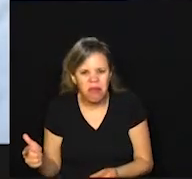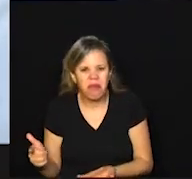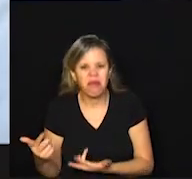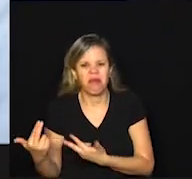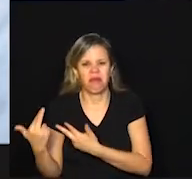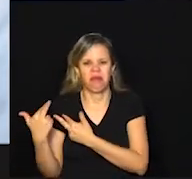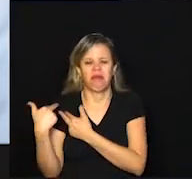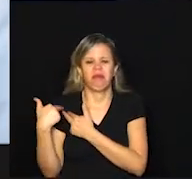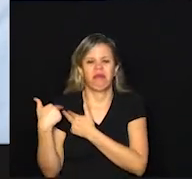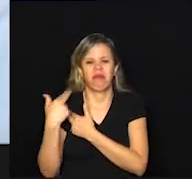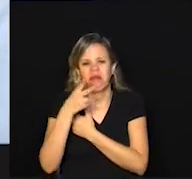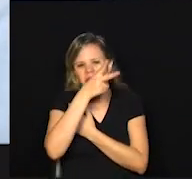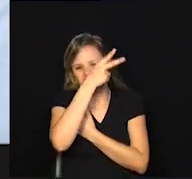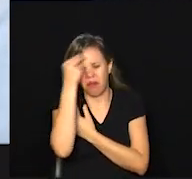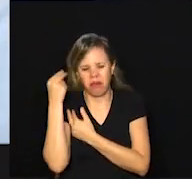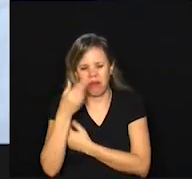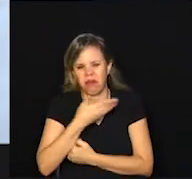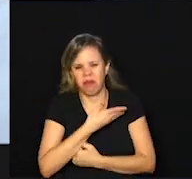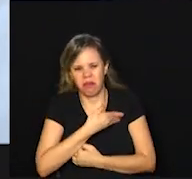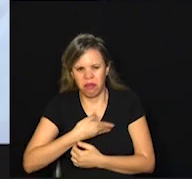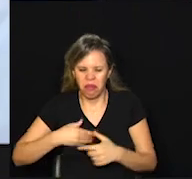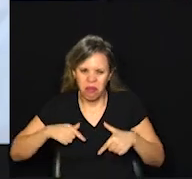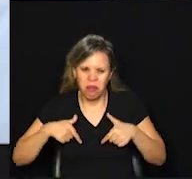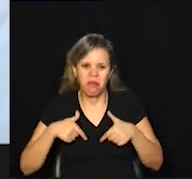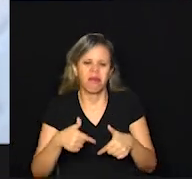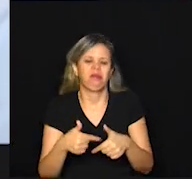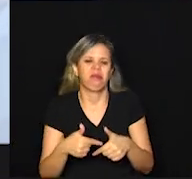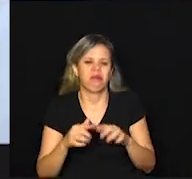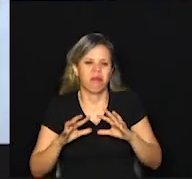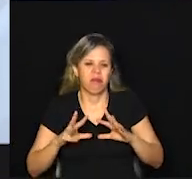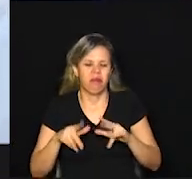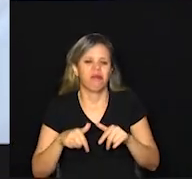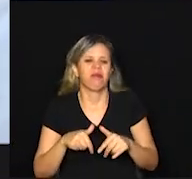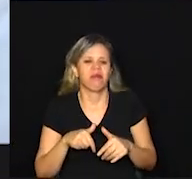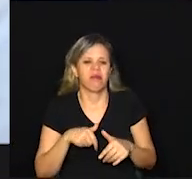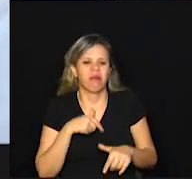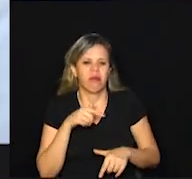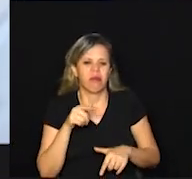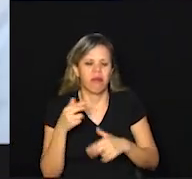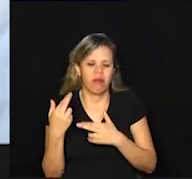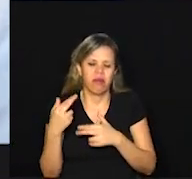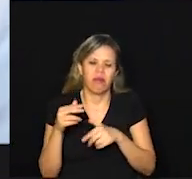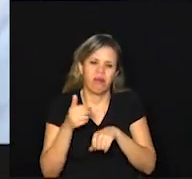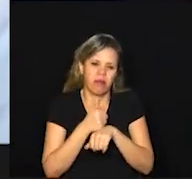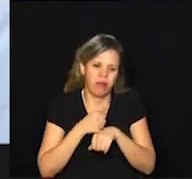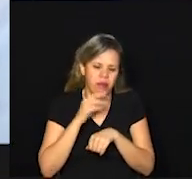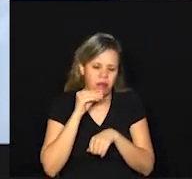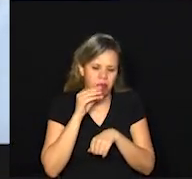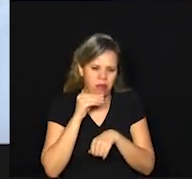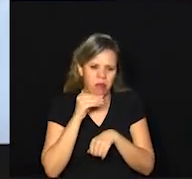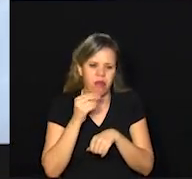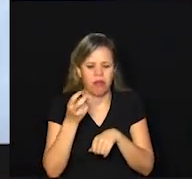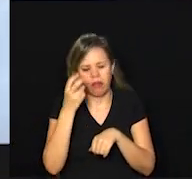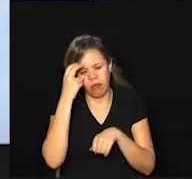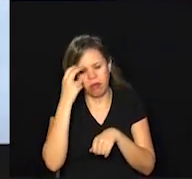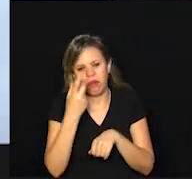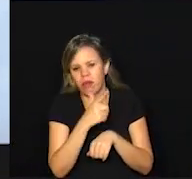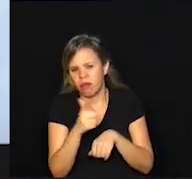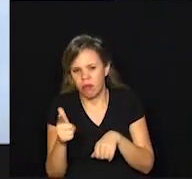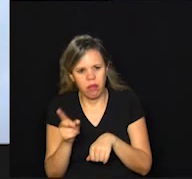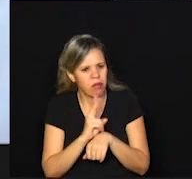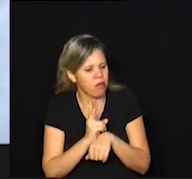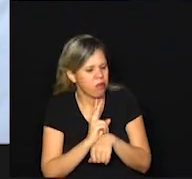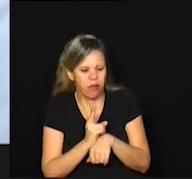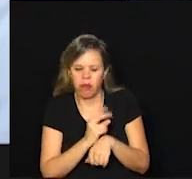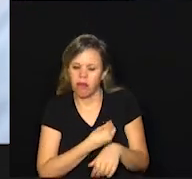do poder público nessa nessa são coloca todos esses fazedores de cultura no momento disse que você qualidade de vida